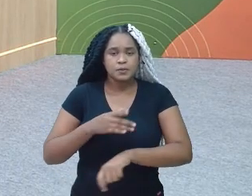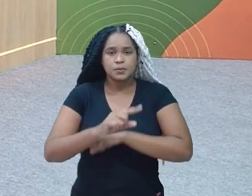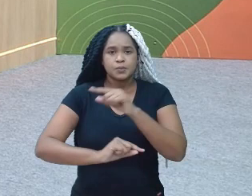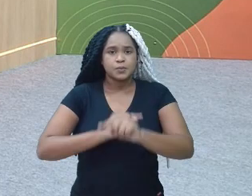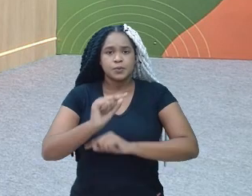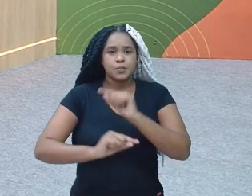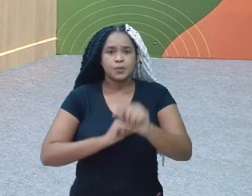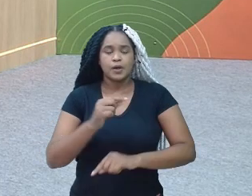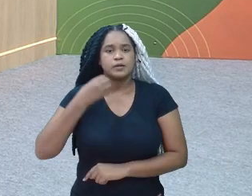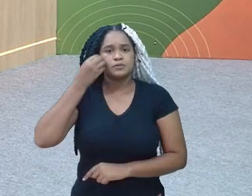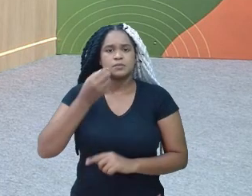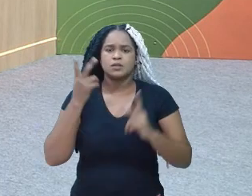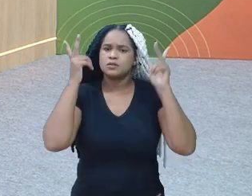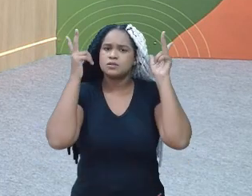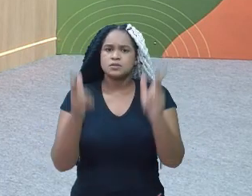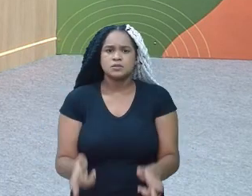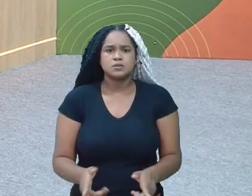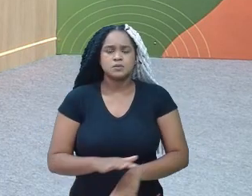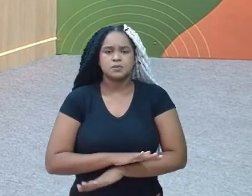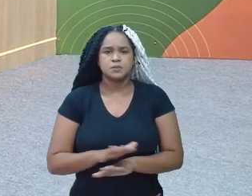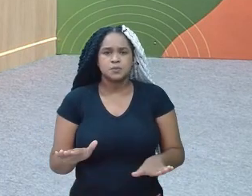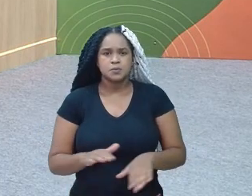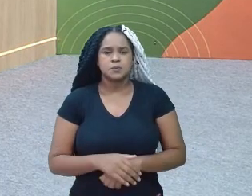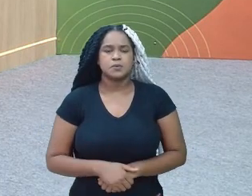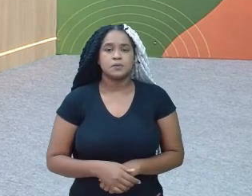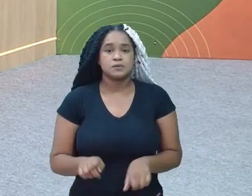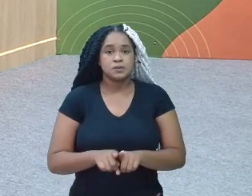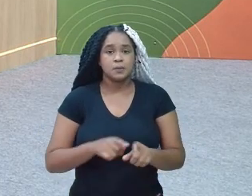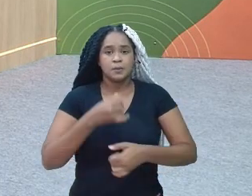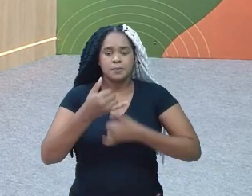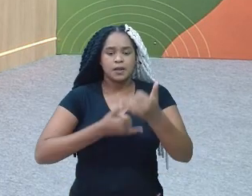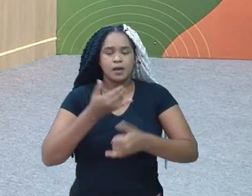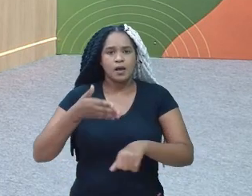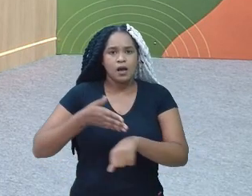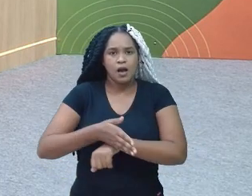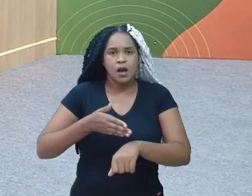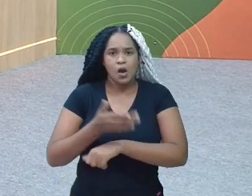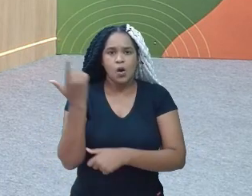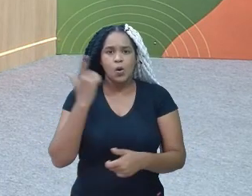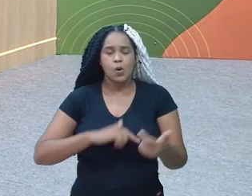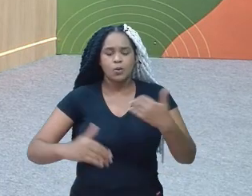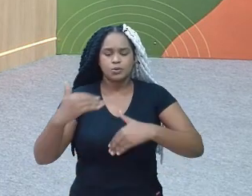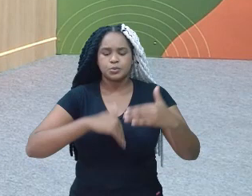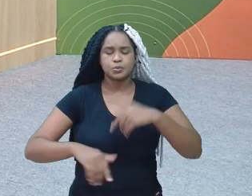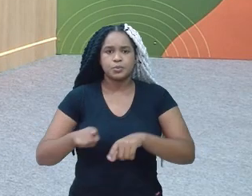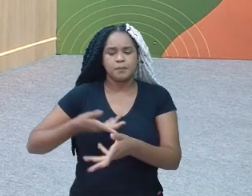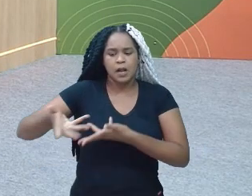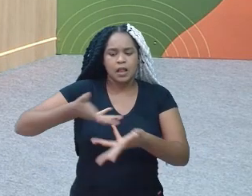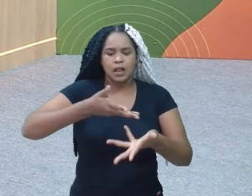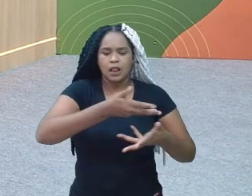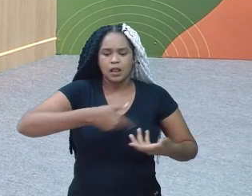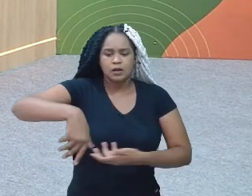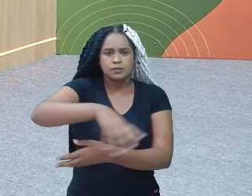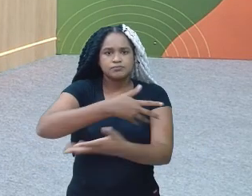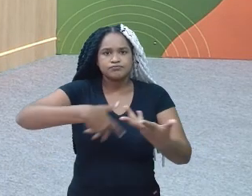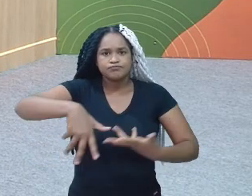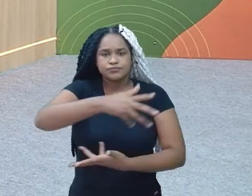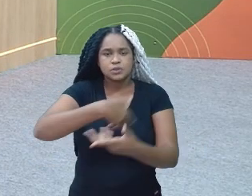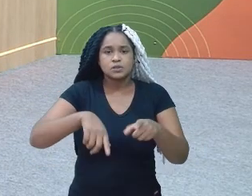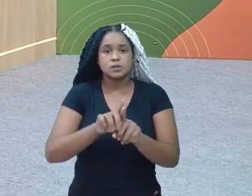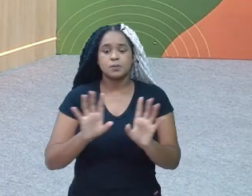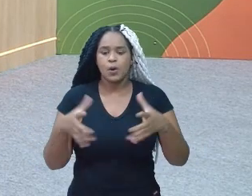às mesmas experiências de aprendizagem, acesso às brincadeiras, às trocas, os trabalhos em